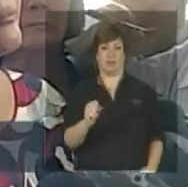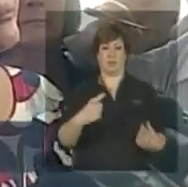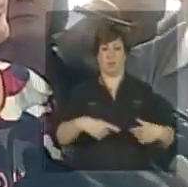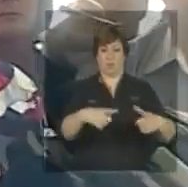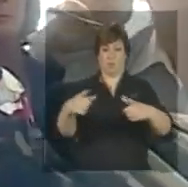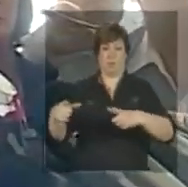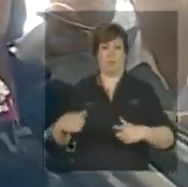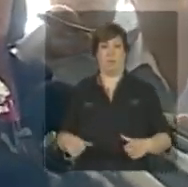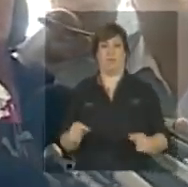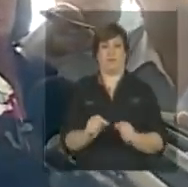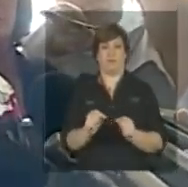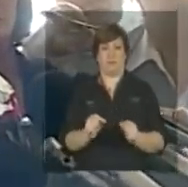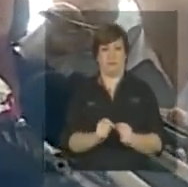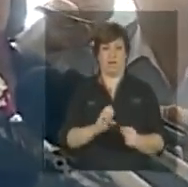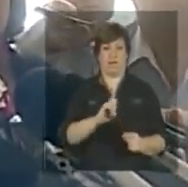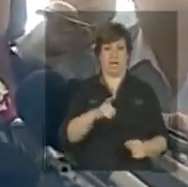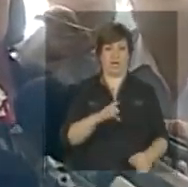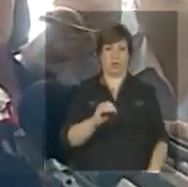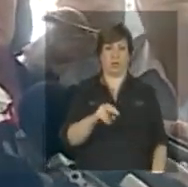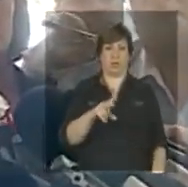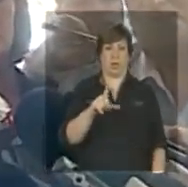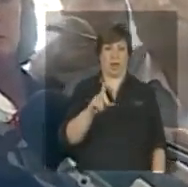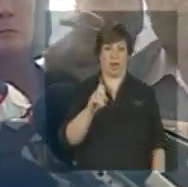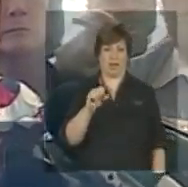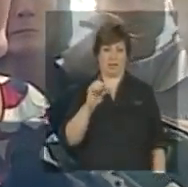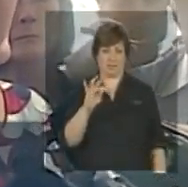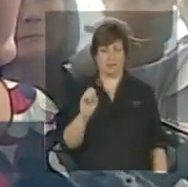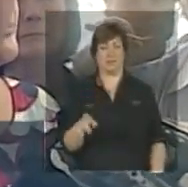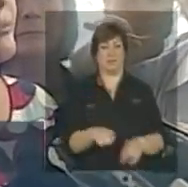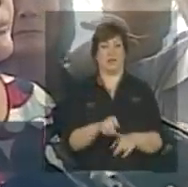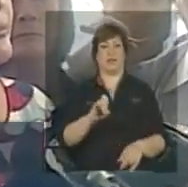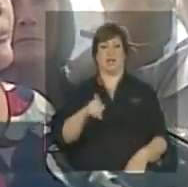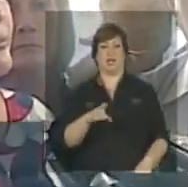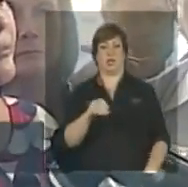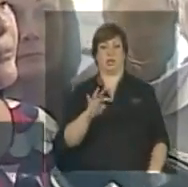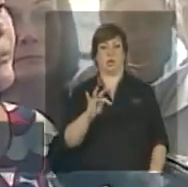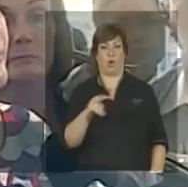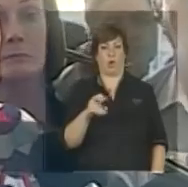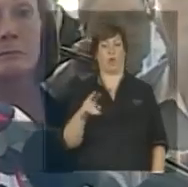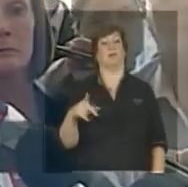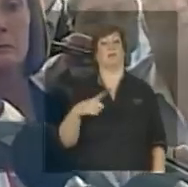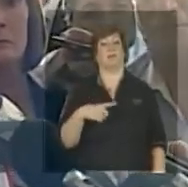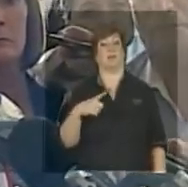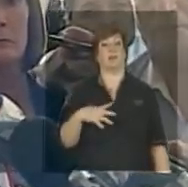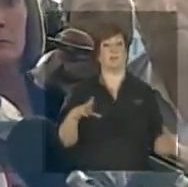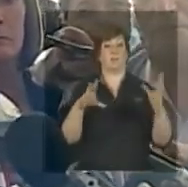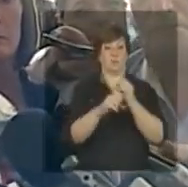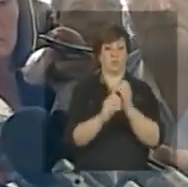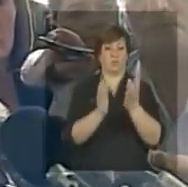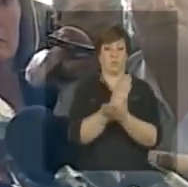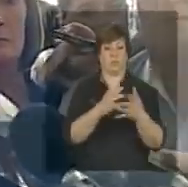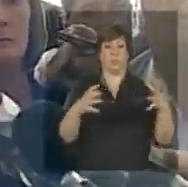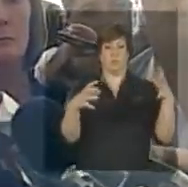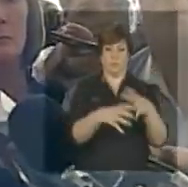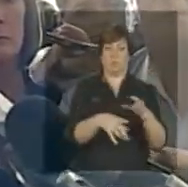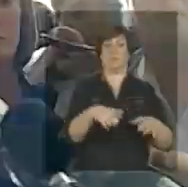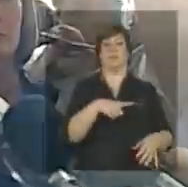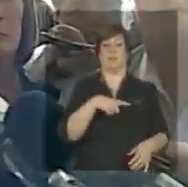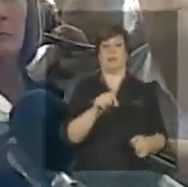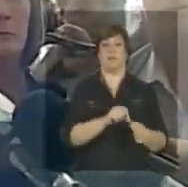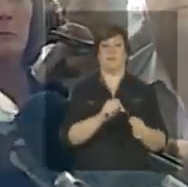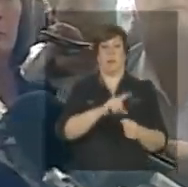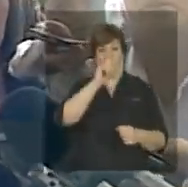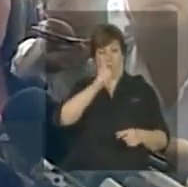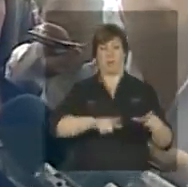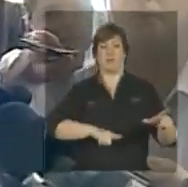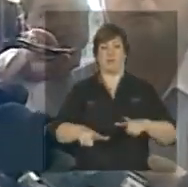que compõem o Eixo Leste e o Eixo Norte, 13 lotes vão estar com ordens de serviços emitidas e que, portanto, nós